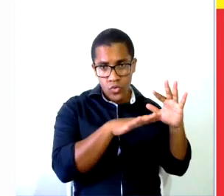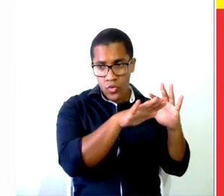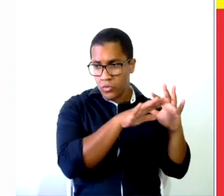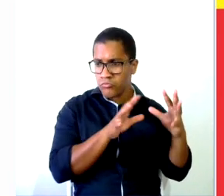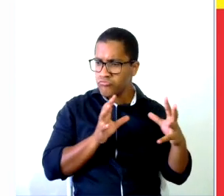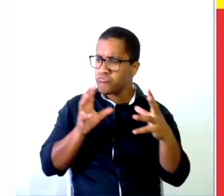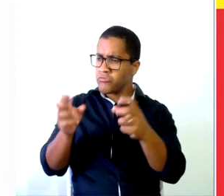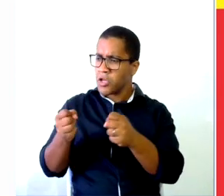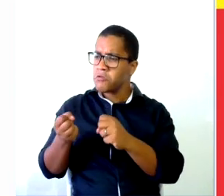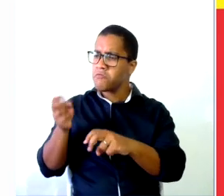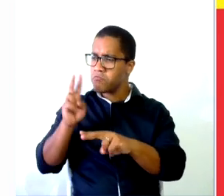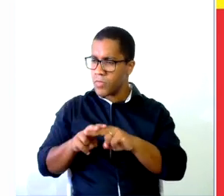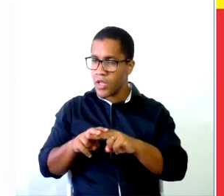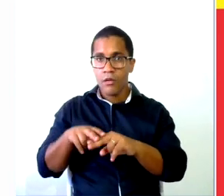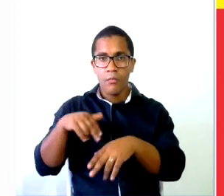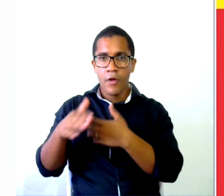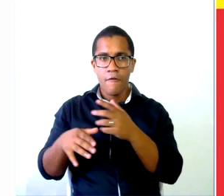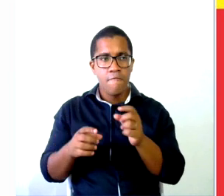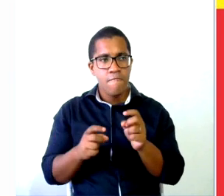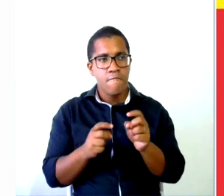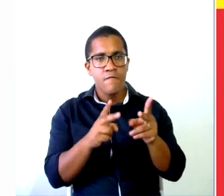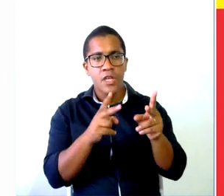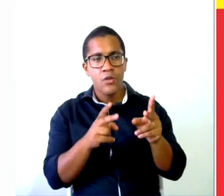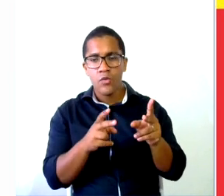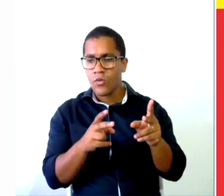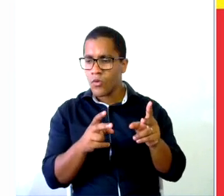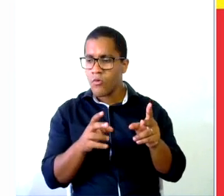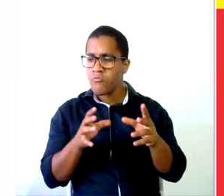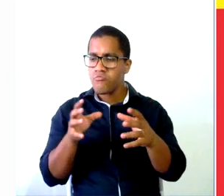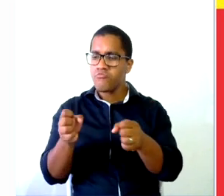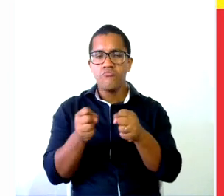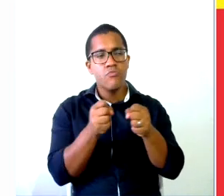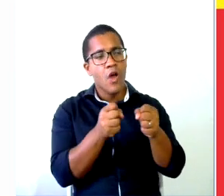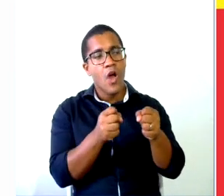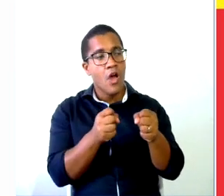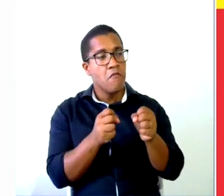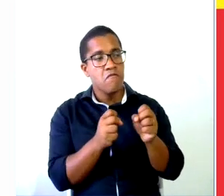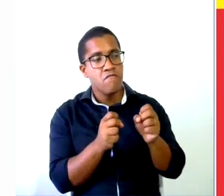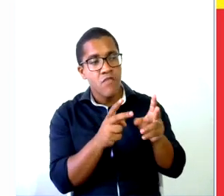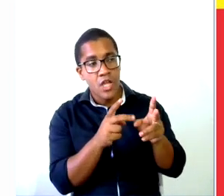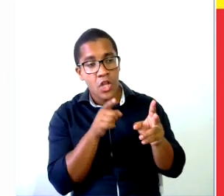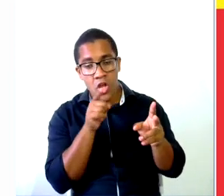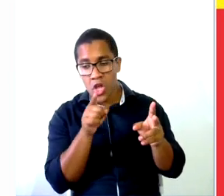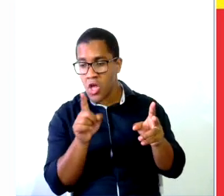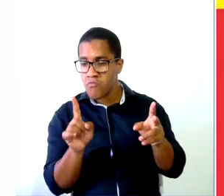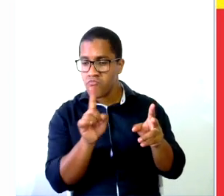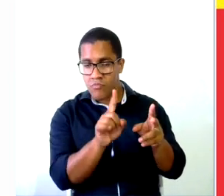foi vendido como escravo, é isso, para um treinador de gladiadores.